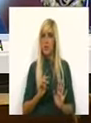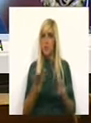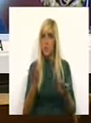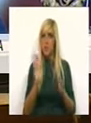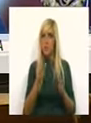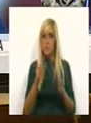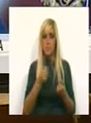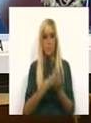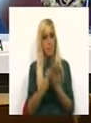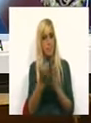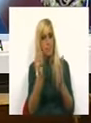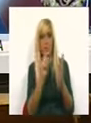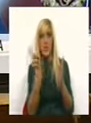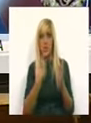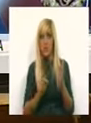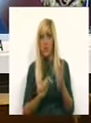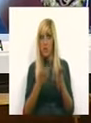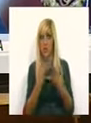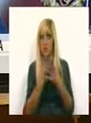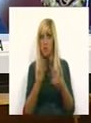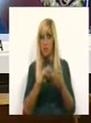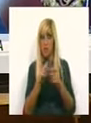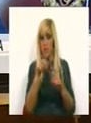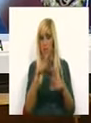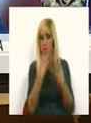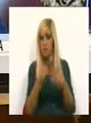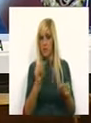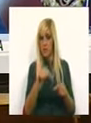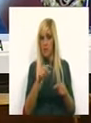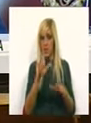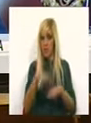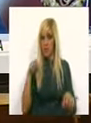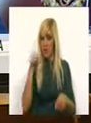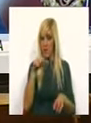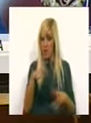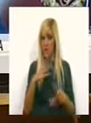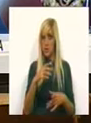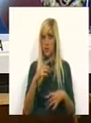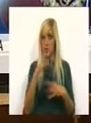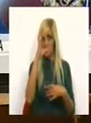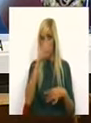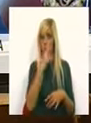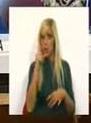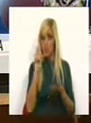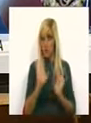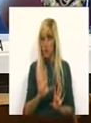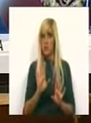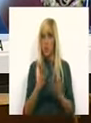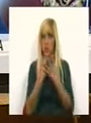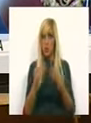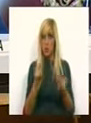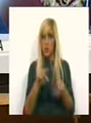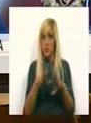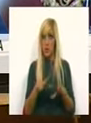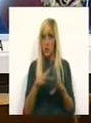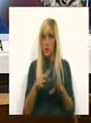apontadas várias datas para a resolução deste problema, inclusivamente nesta casa o Sr. Ministro comprometeu-se com a resolução dos problemas de comunicação